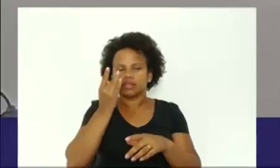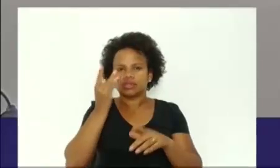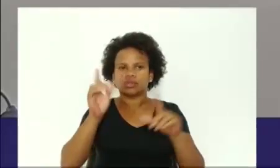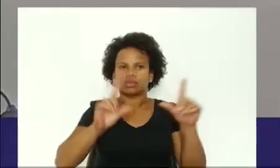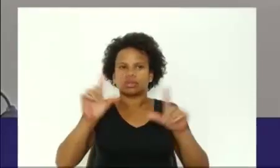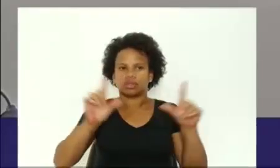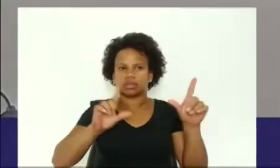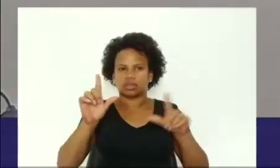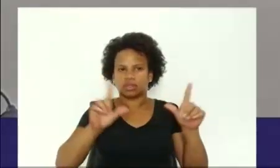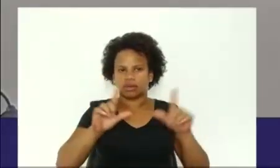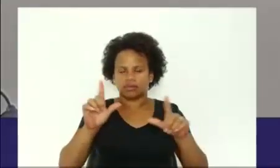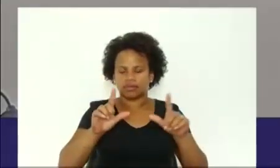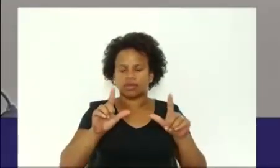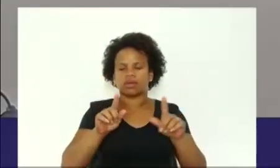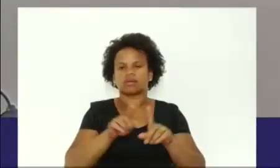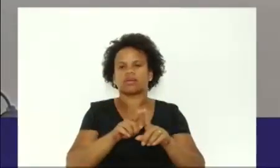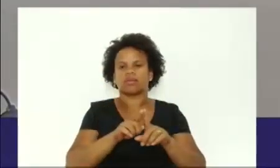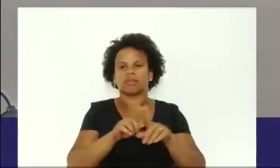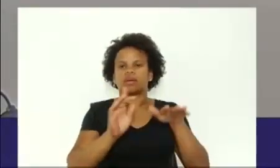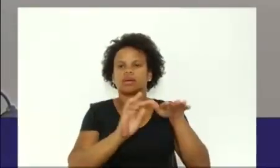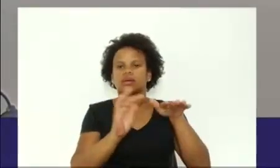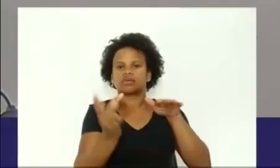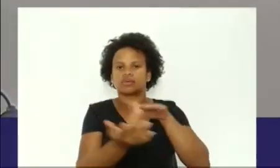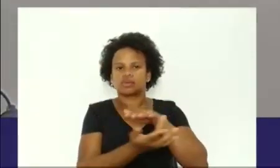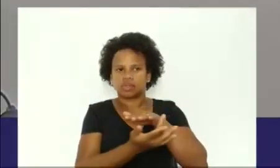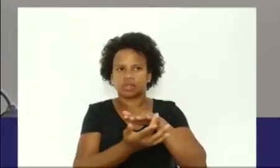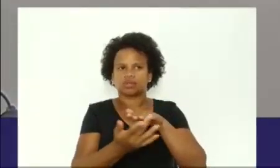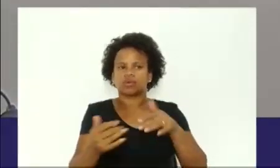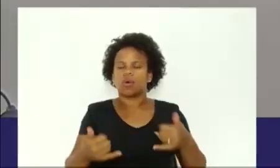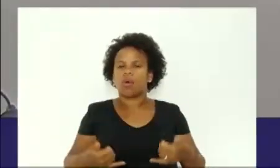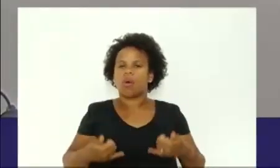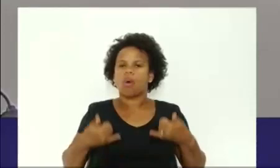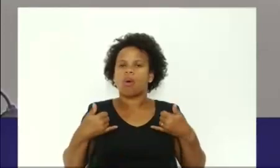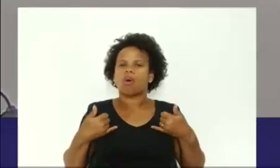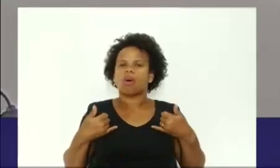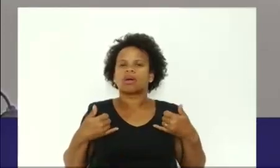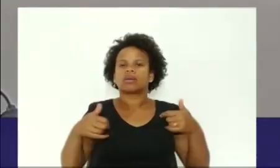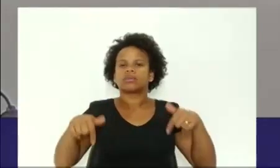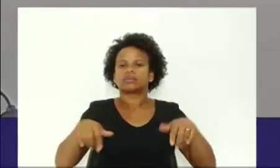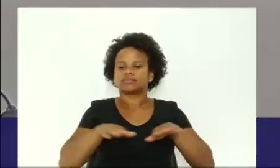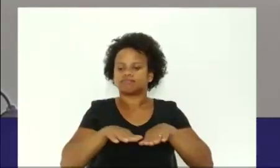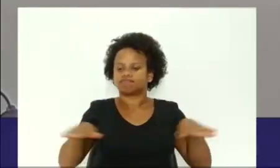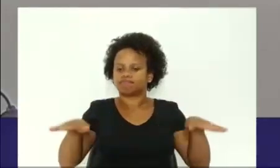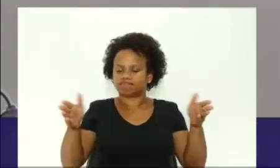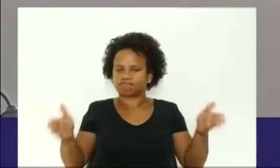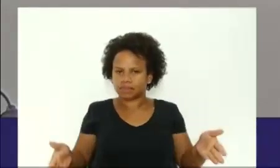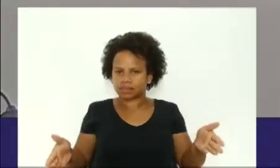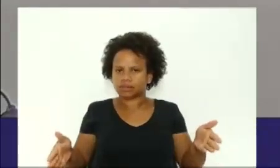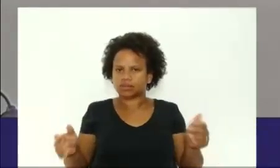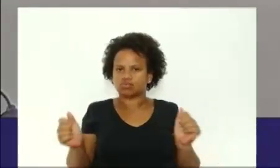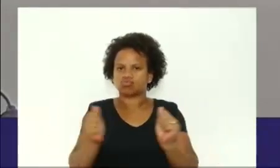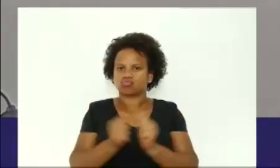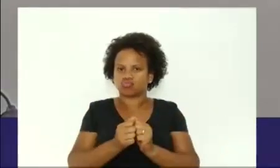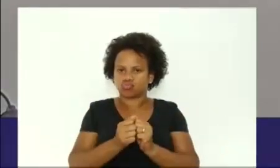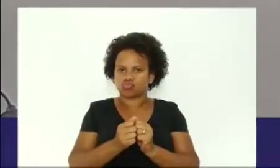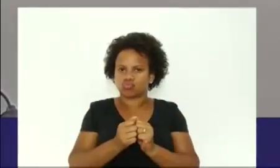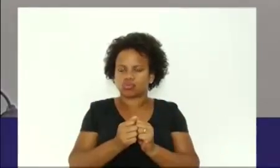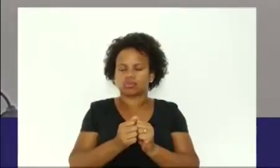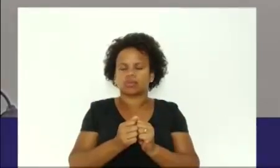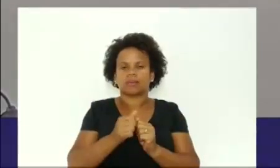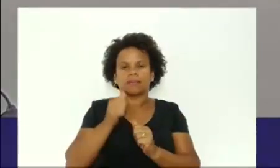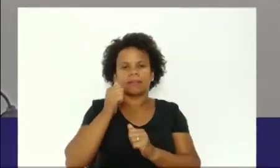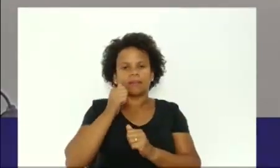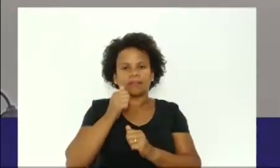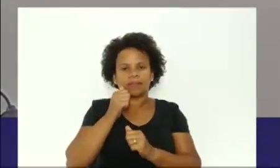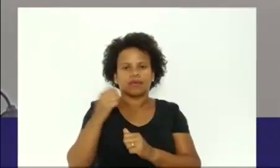e redes sociais. Que honra estar nessa mesa, ao lado das